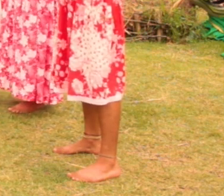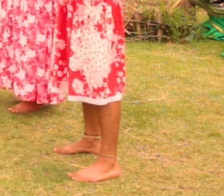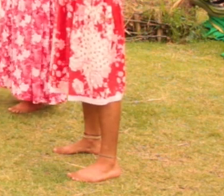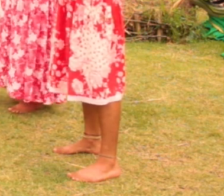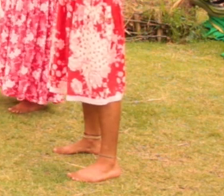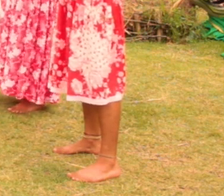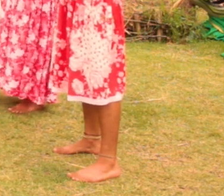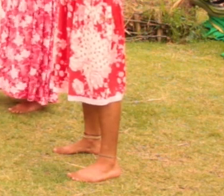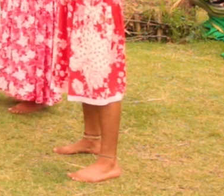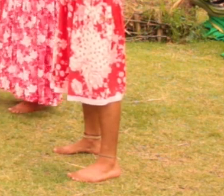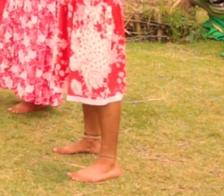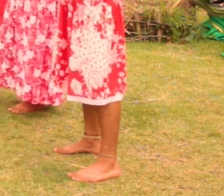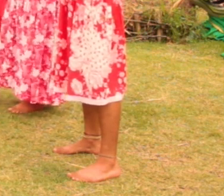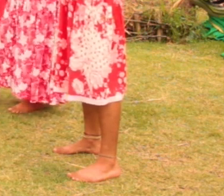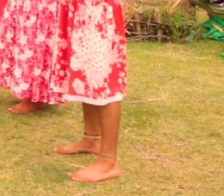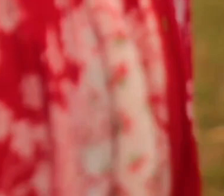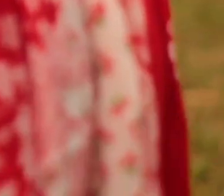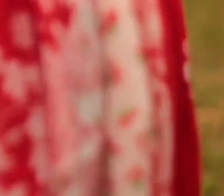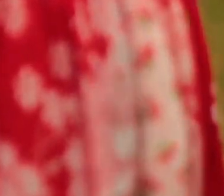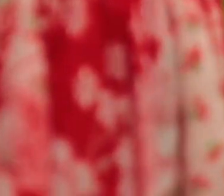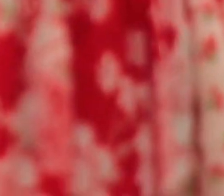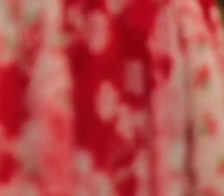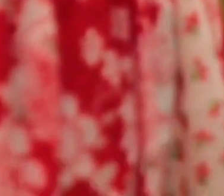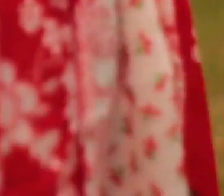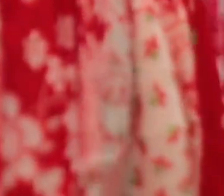oi, carreiro que é batizado,